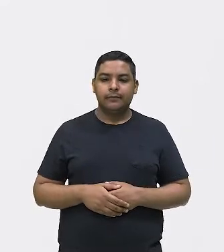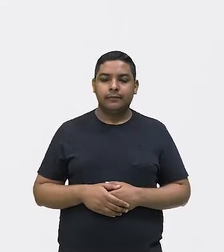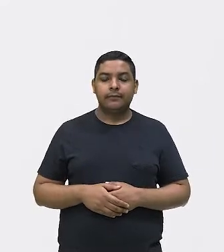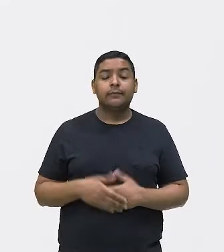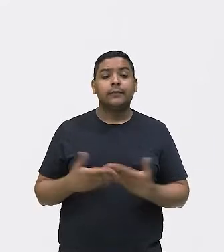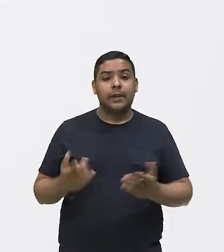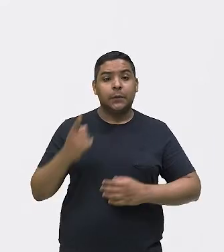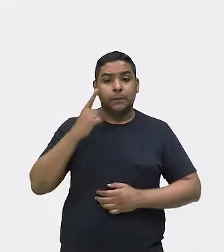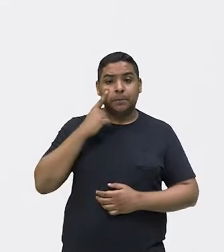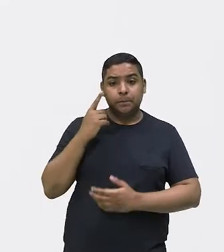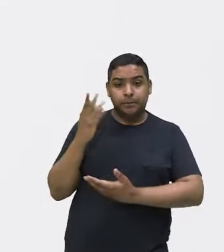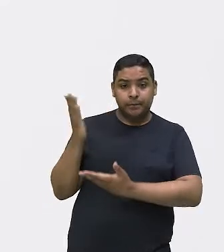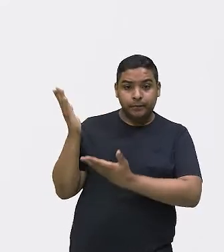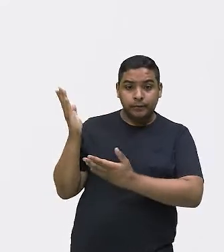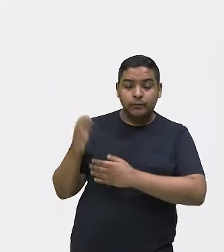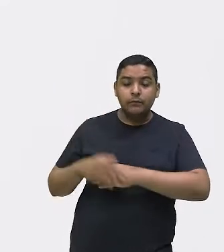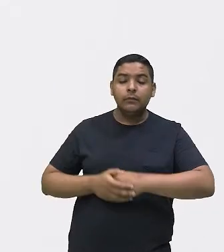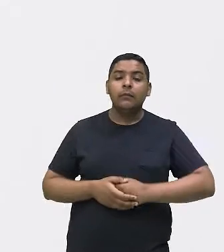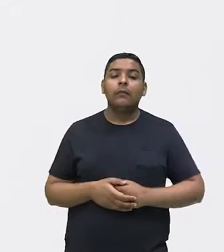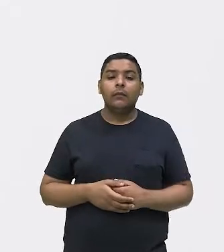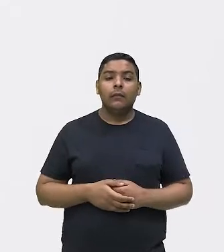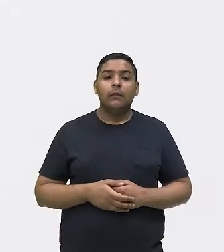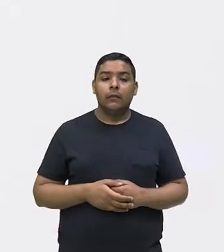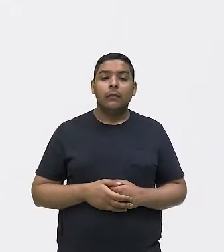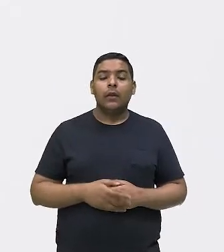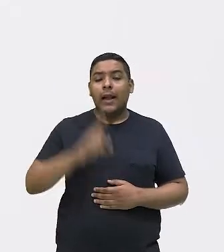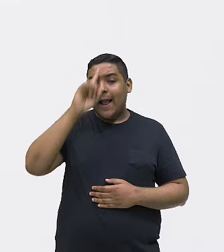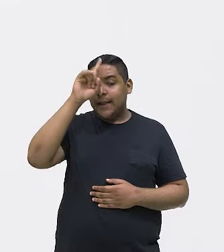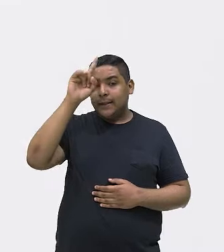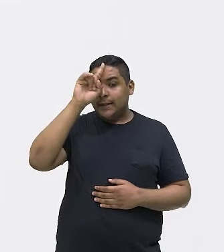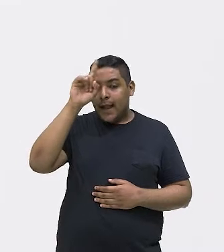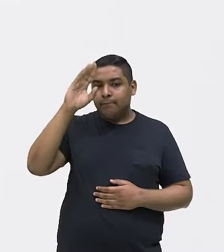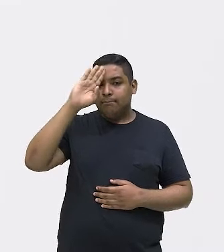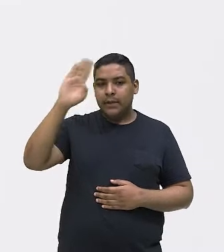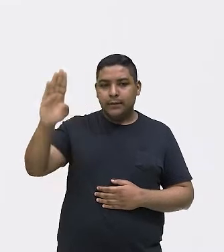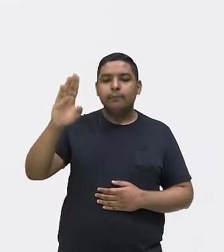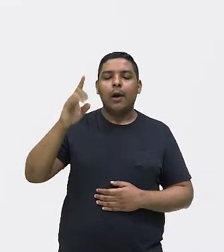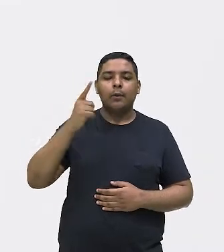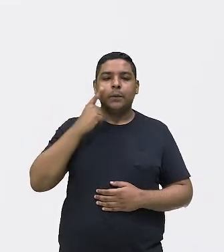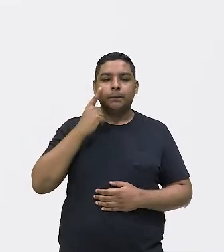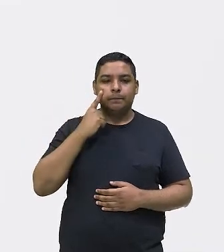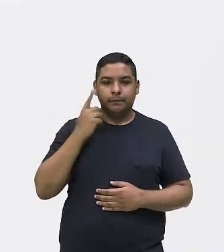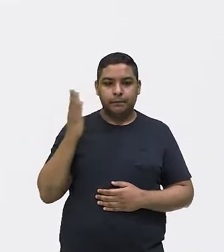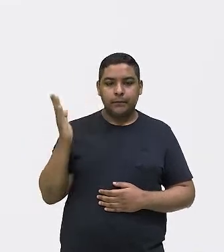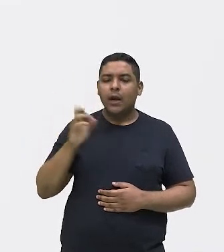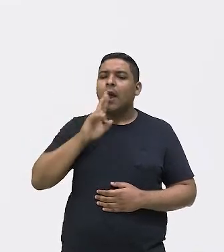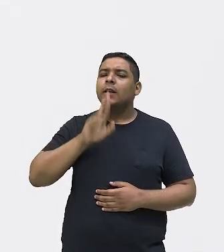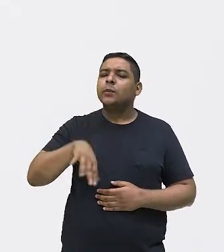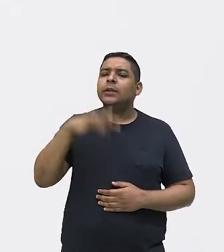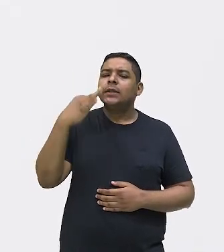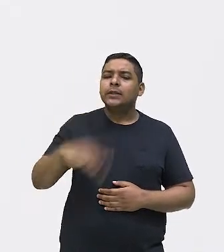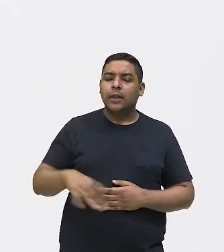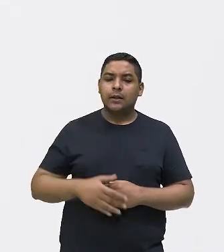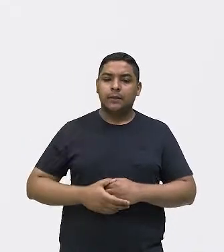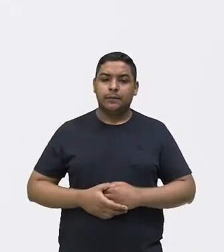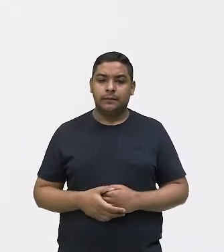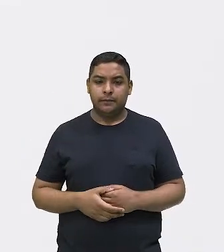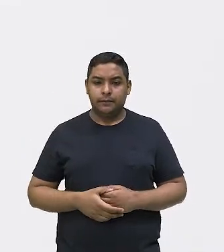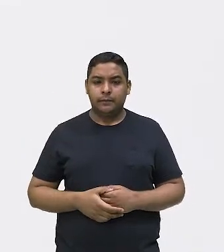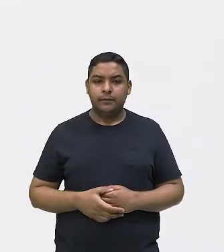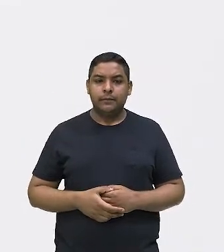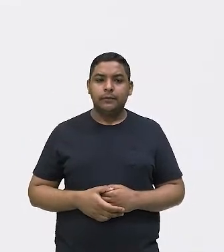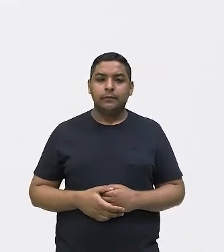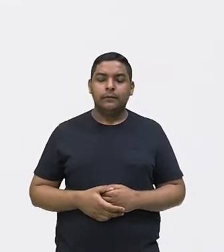Então tá aí. Vamos ver então, pegando aí a ideia central, né? Qual é a resposta correta então? Vamos só ver